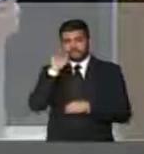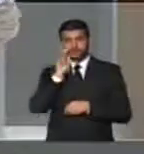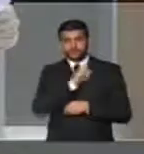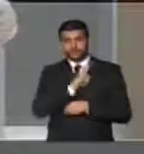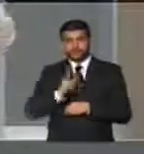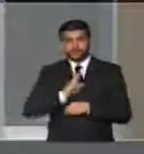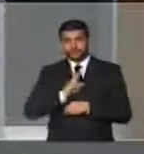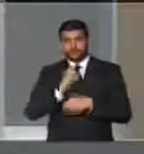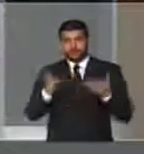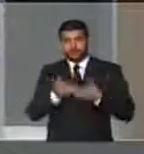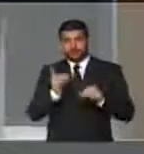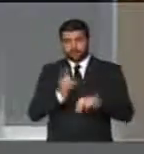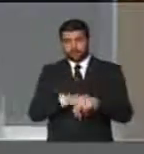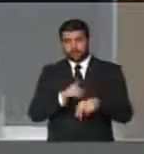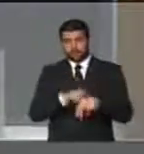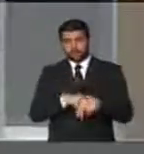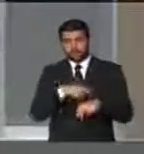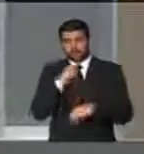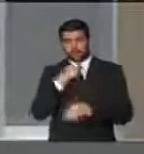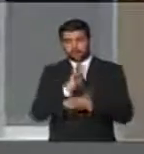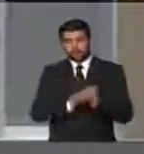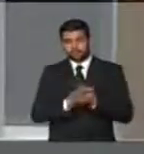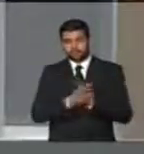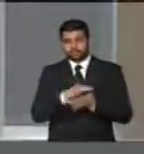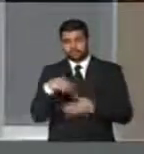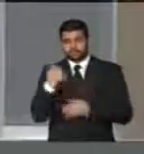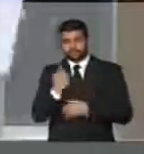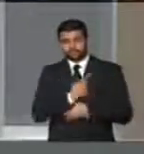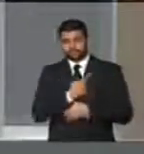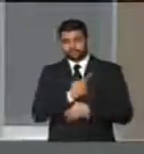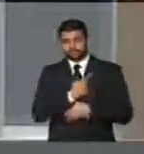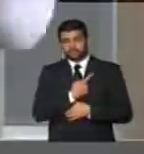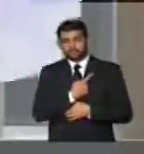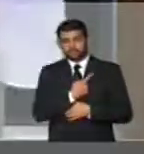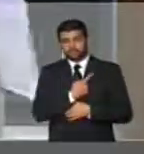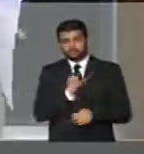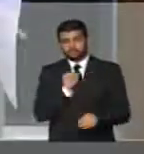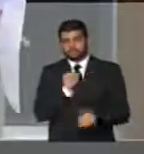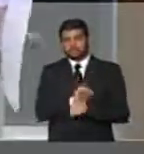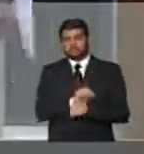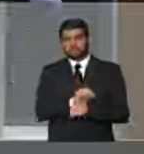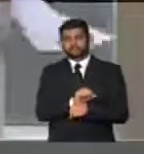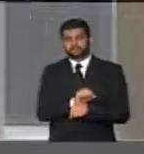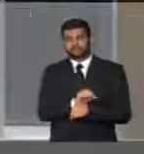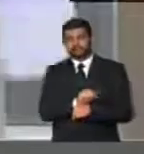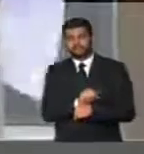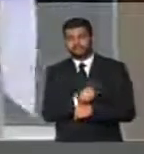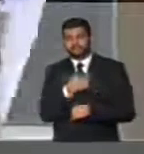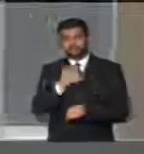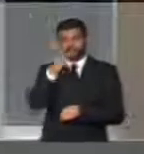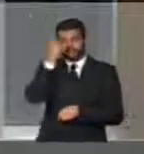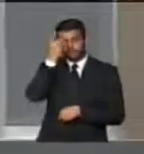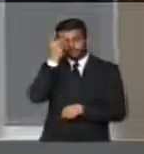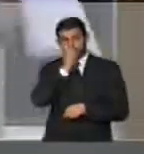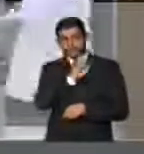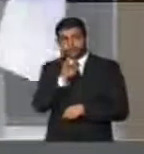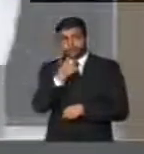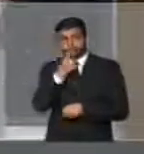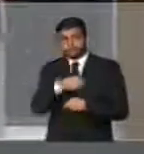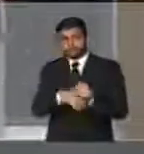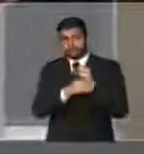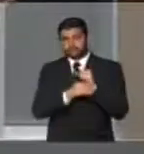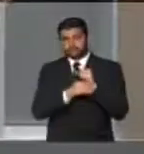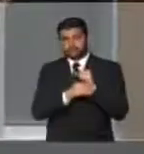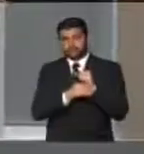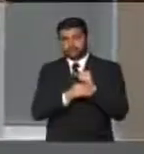E agora é o momento, sem dúvida, de nós pararmos para pensar,